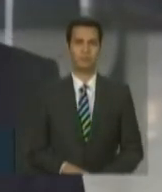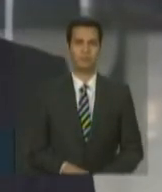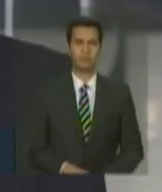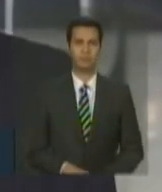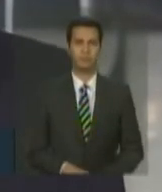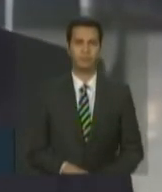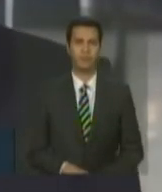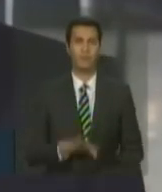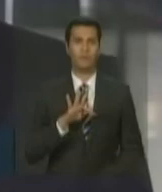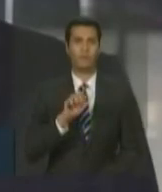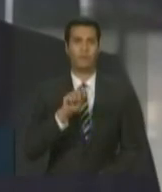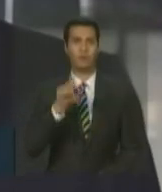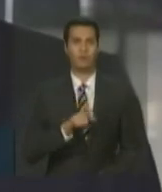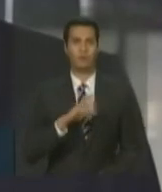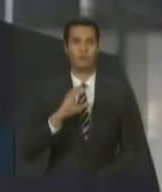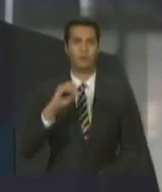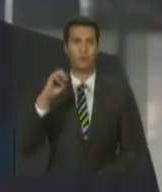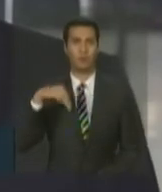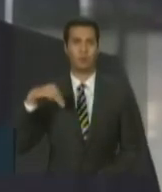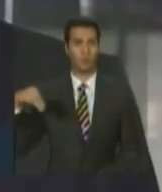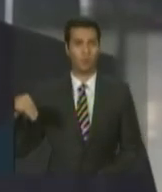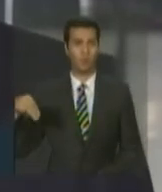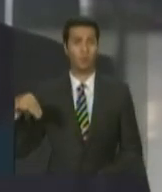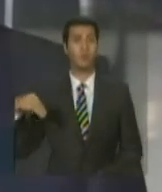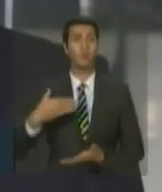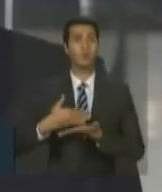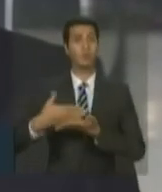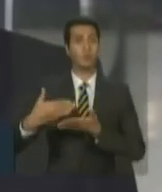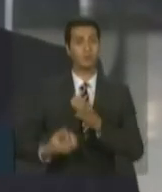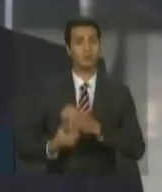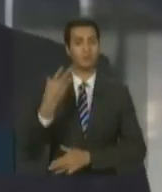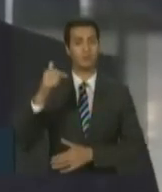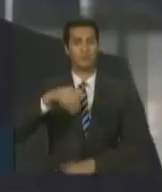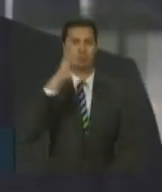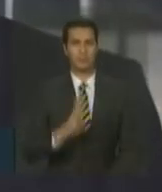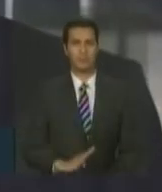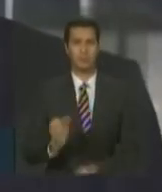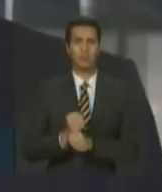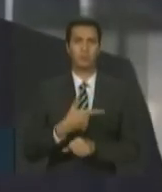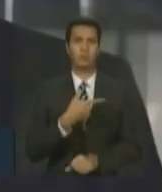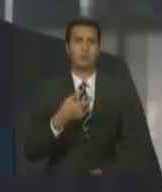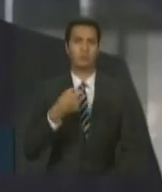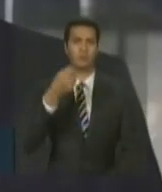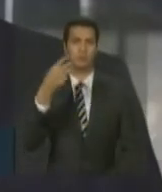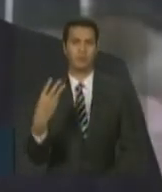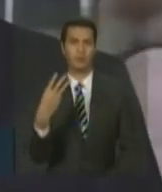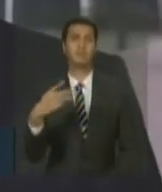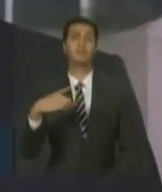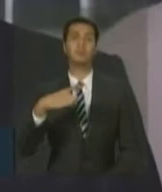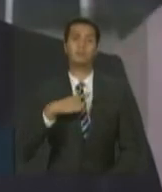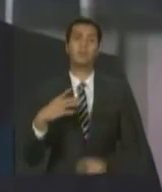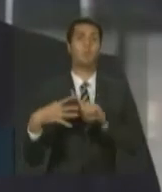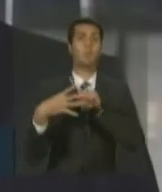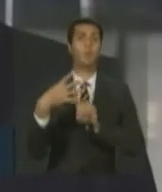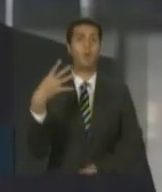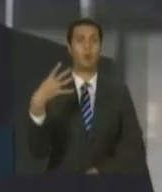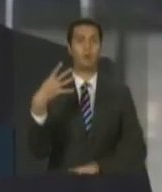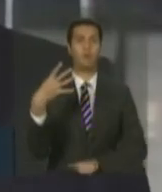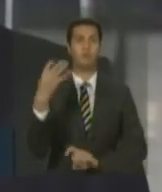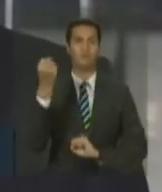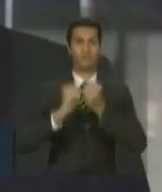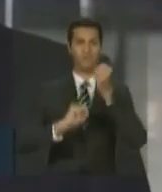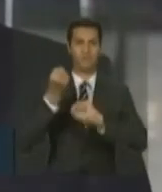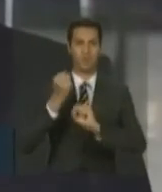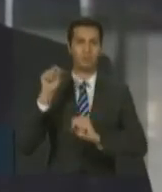A Foxconn já está no Brasil desde 2003. Tem 4 plantas